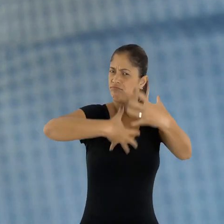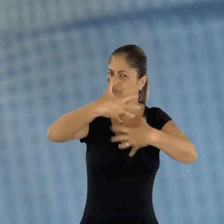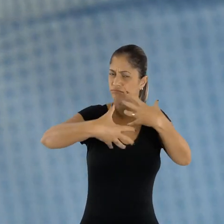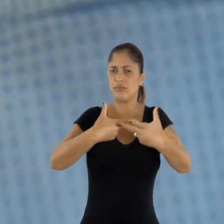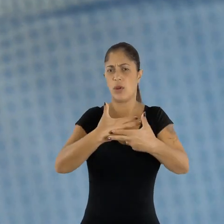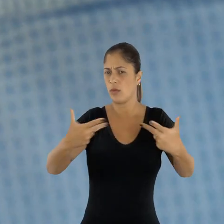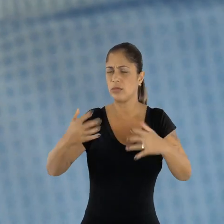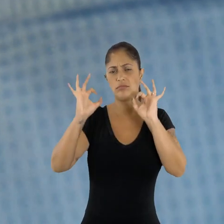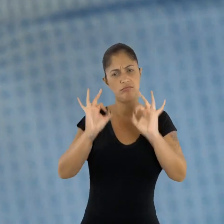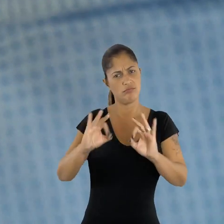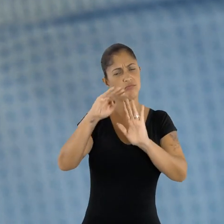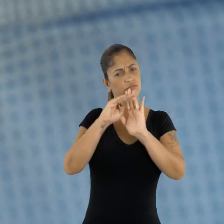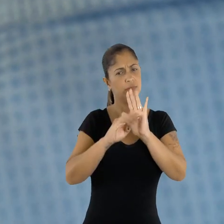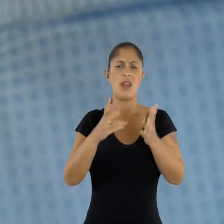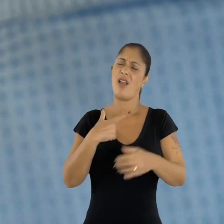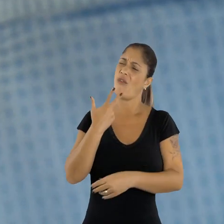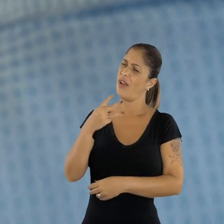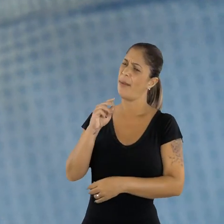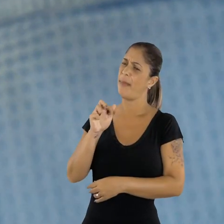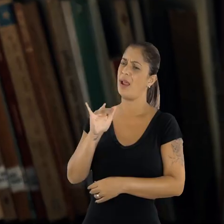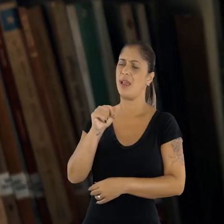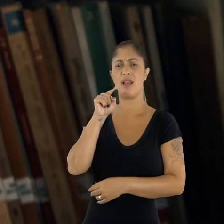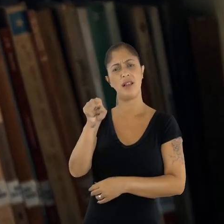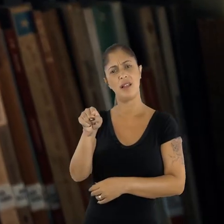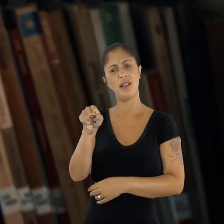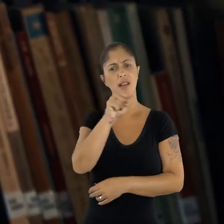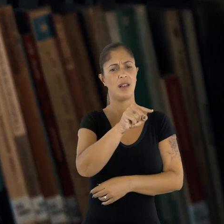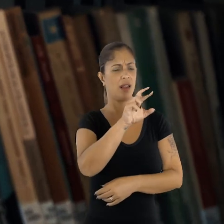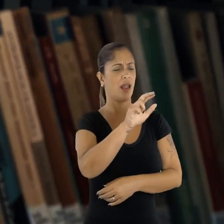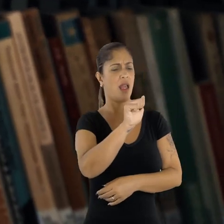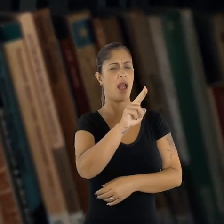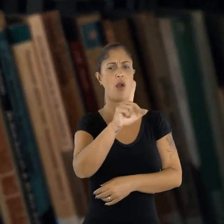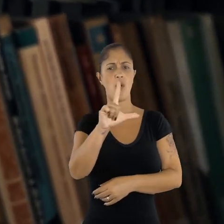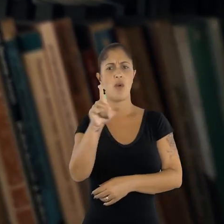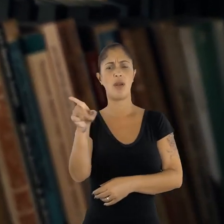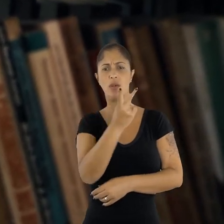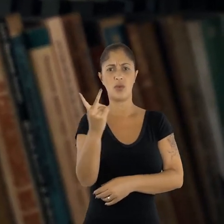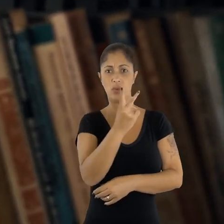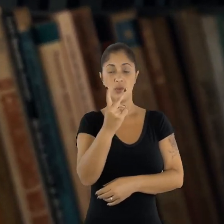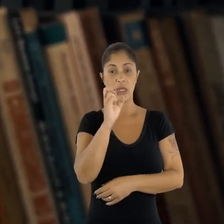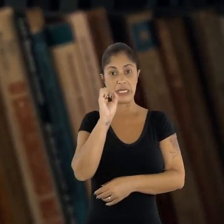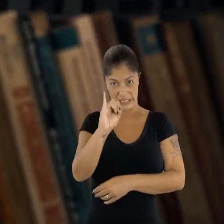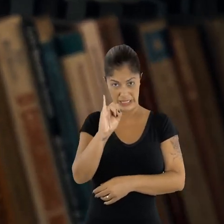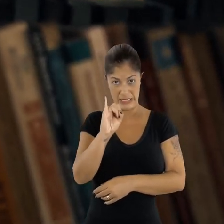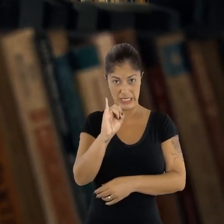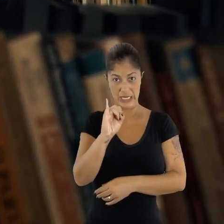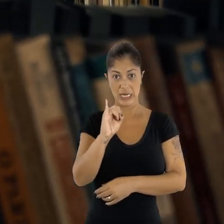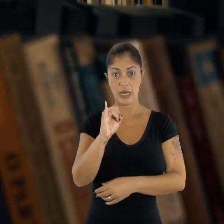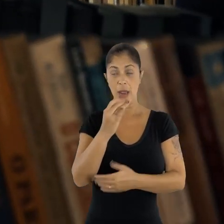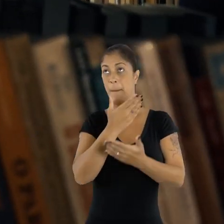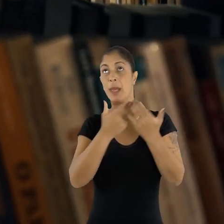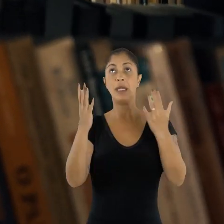tudo direitinho. Aí eu falei, dona Maria, a senhora e o doutor Raul, os 2 perdidos numa mata, e uma